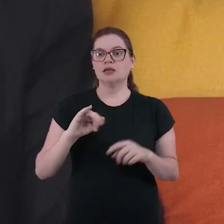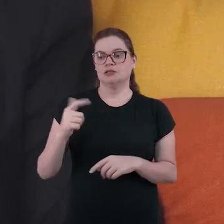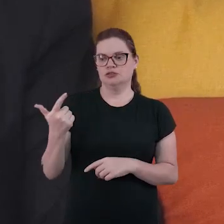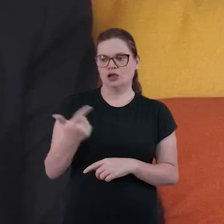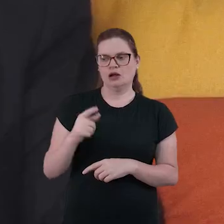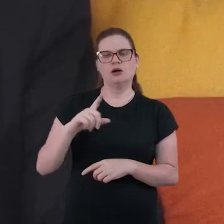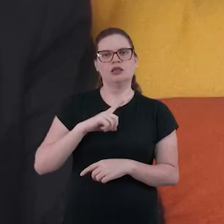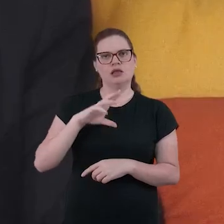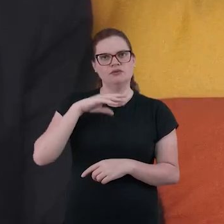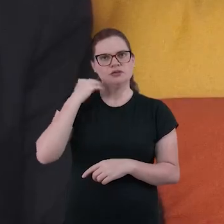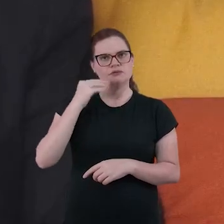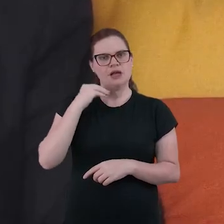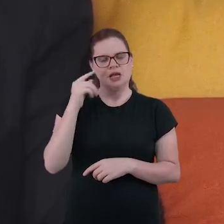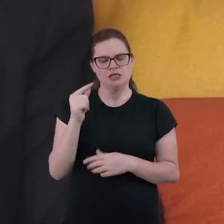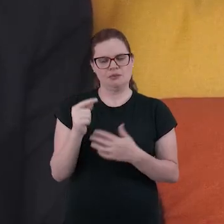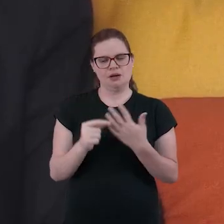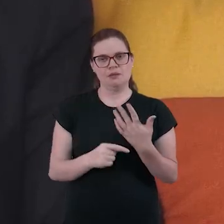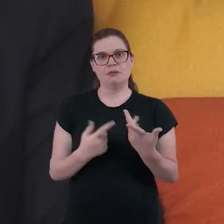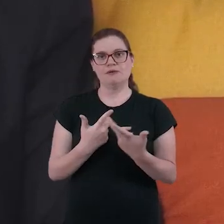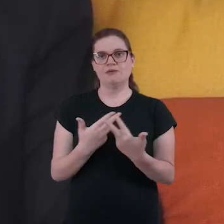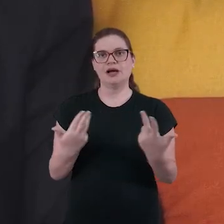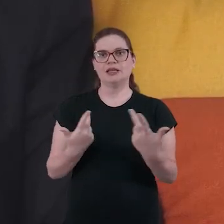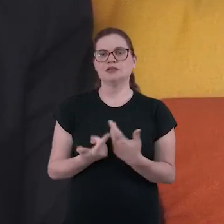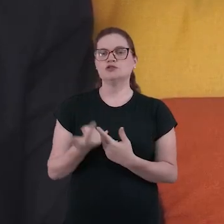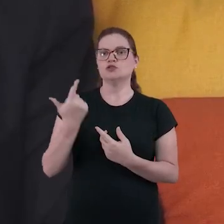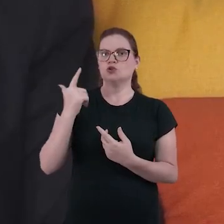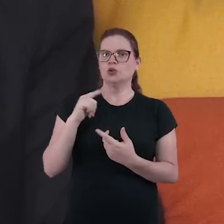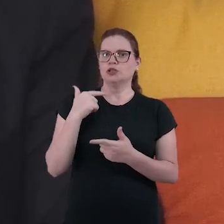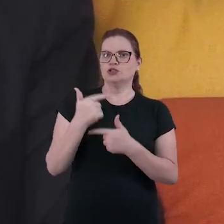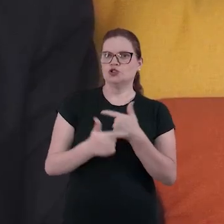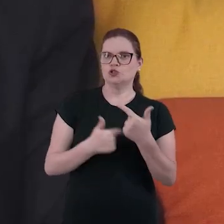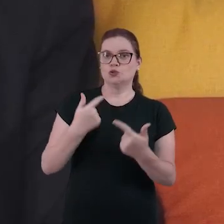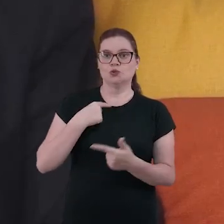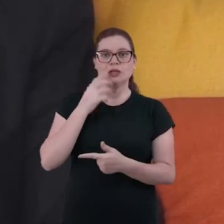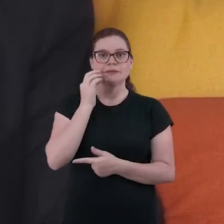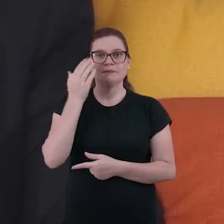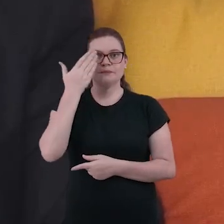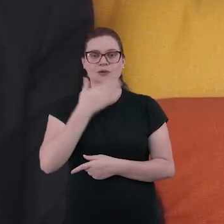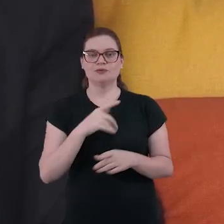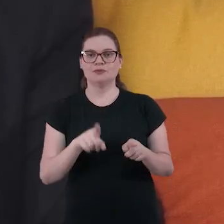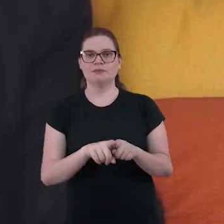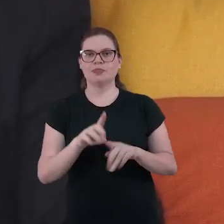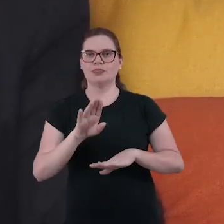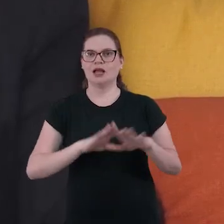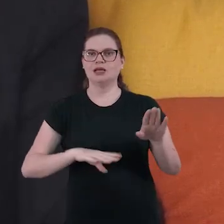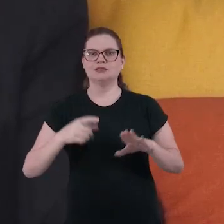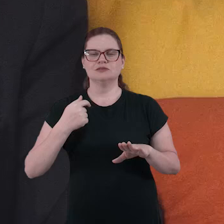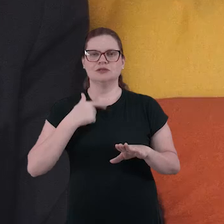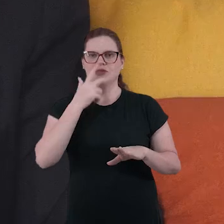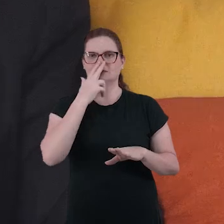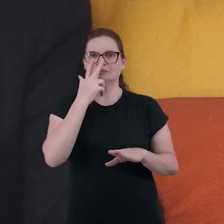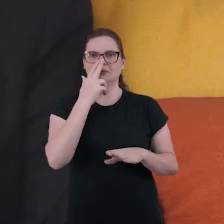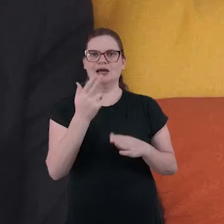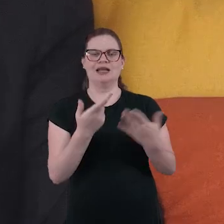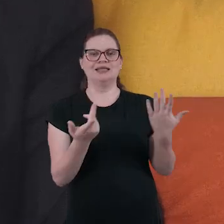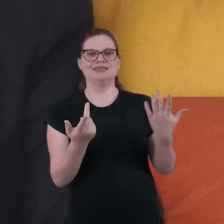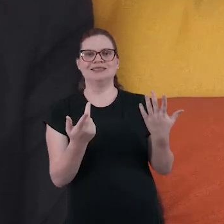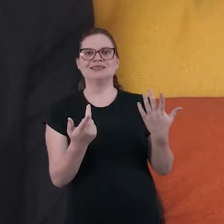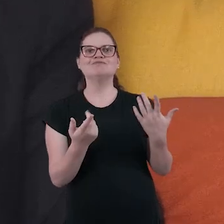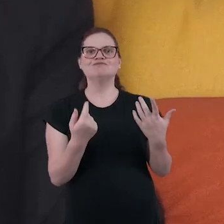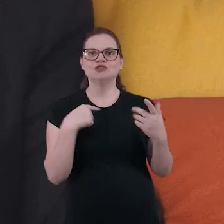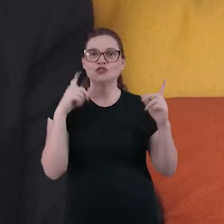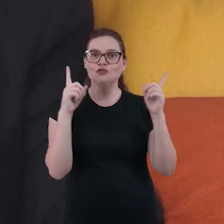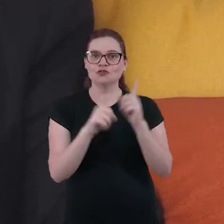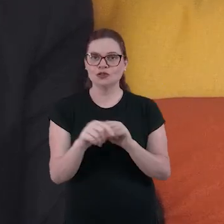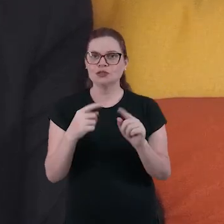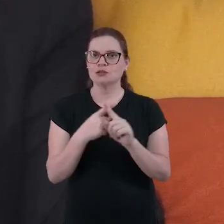por muitas outras experiências de lutas e provas e de muitas vezes até de engano pela vida, mas ele